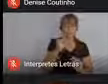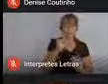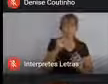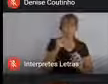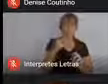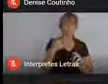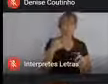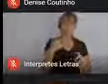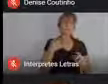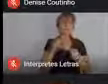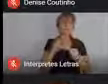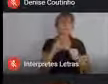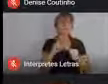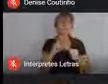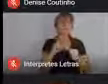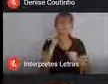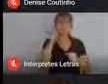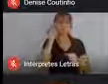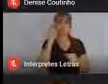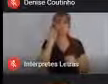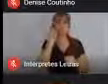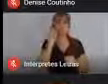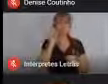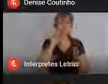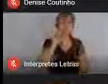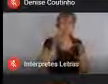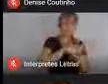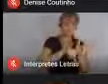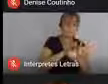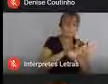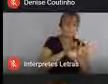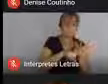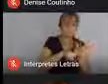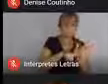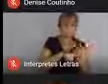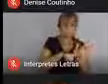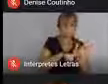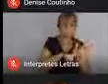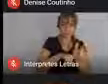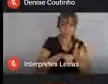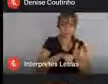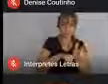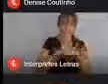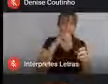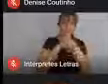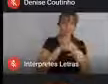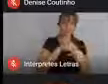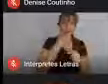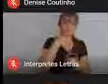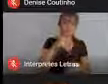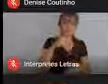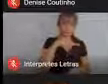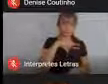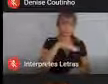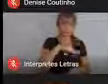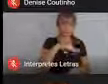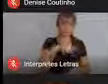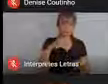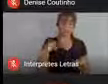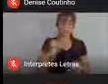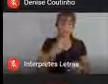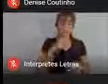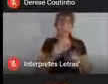o falar de uma comunidade tradicional, especialmente no que diz respeito à língua portuguesa. Porque nós tendemos a buscar